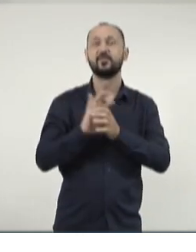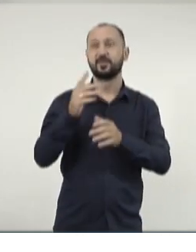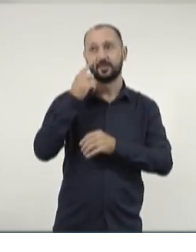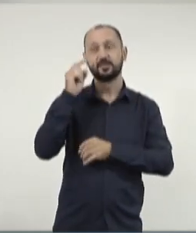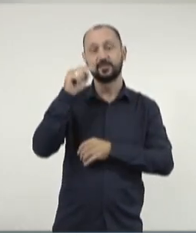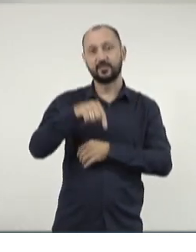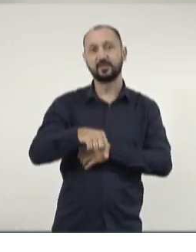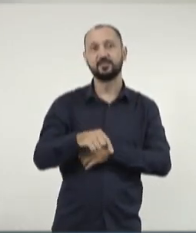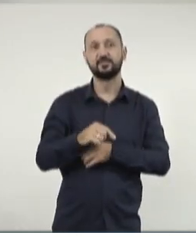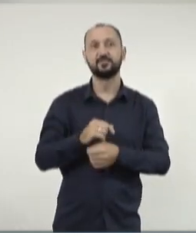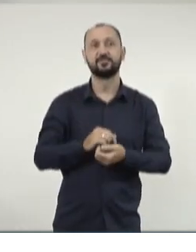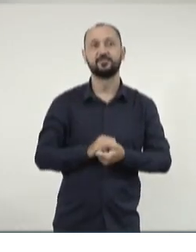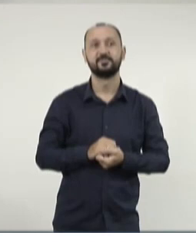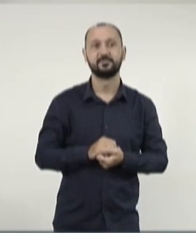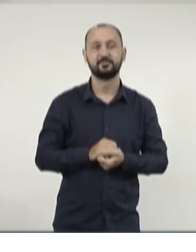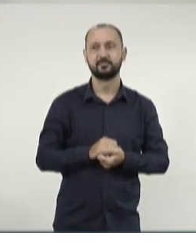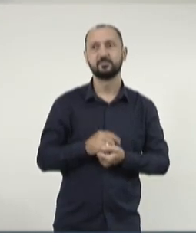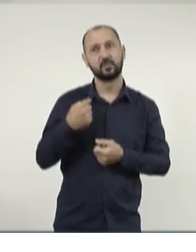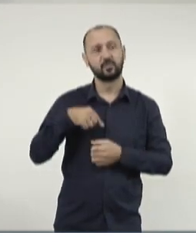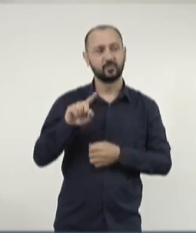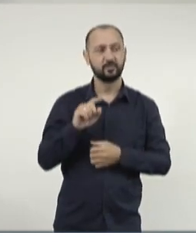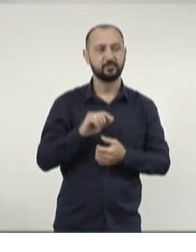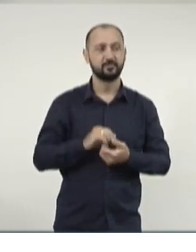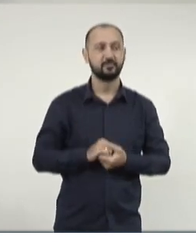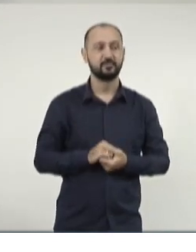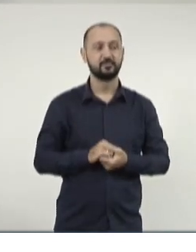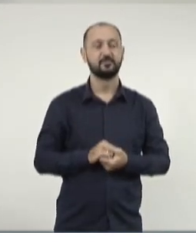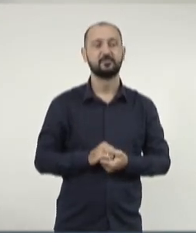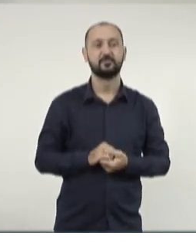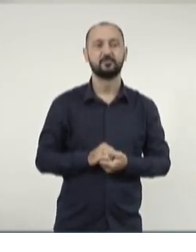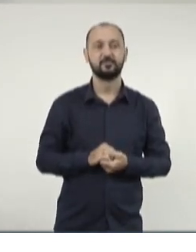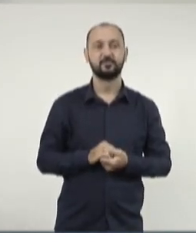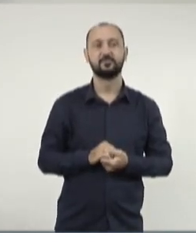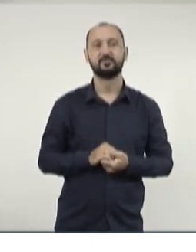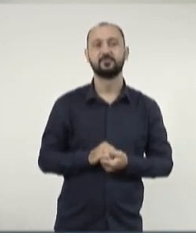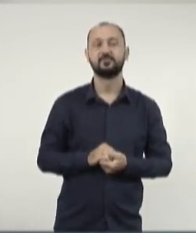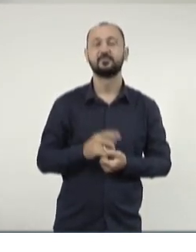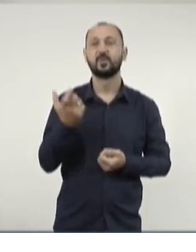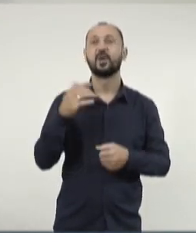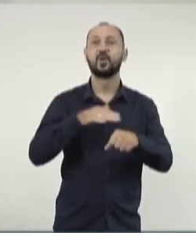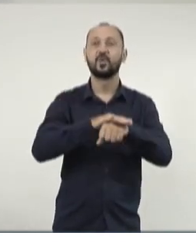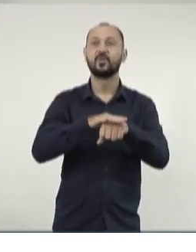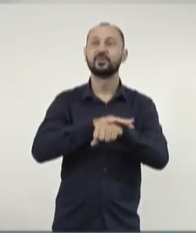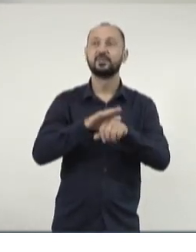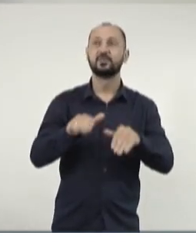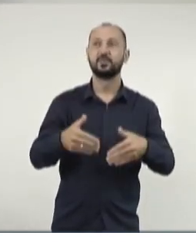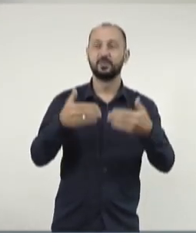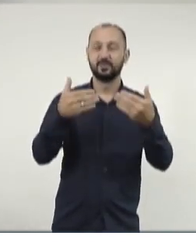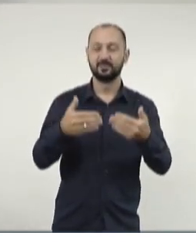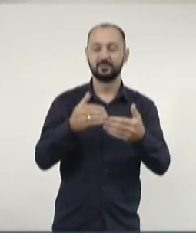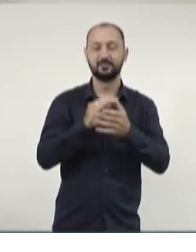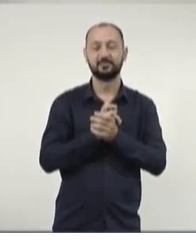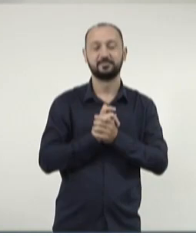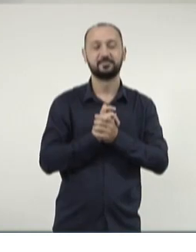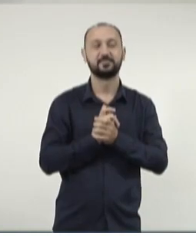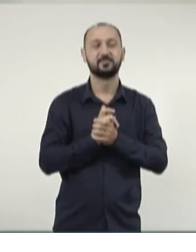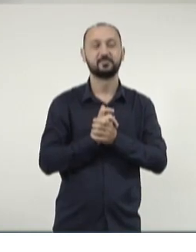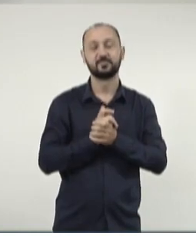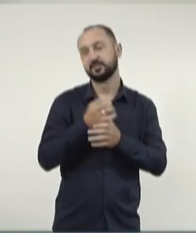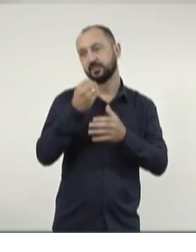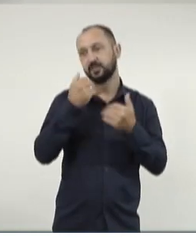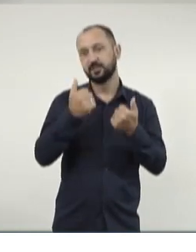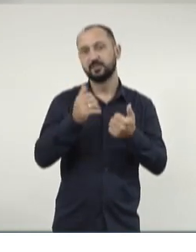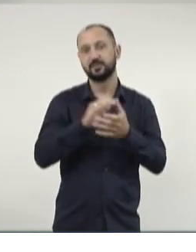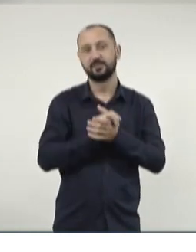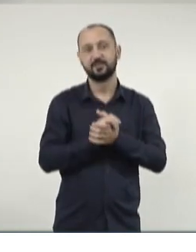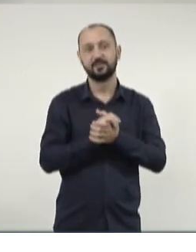vem. Eu falei: vou. Aí a doutora Érica falou assim: eu quero conversar com você. Eu falei: tá bom,